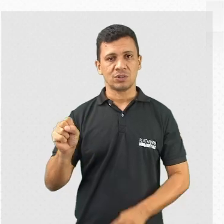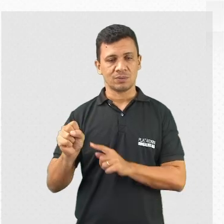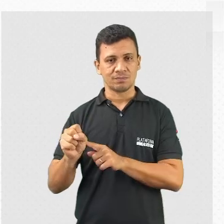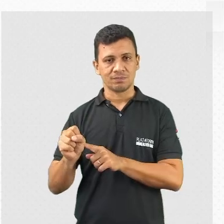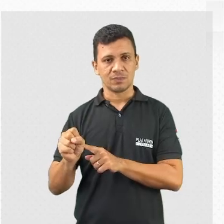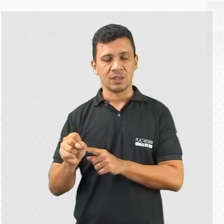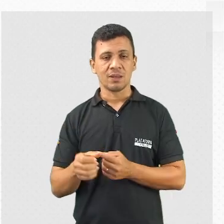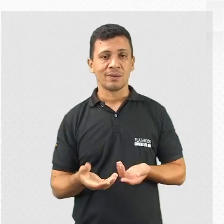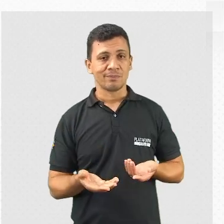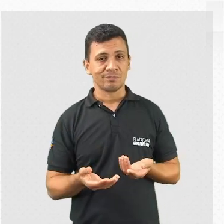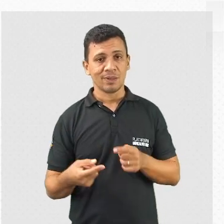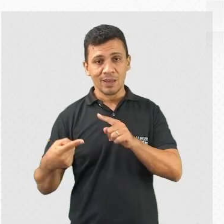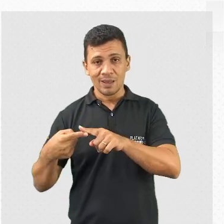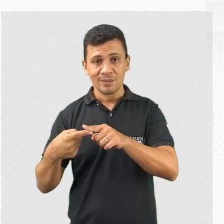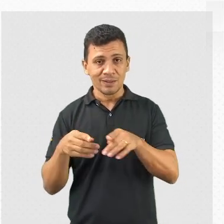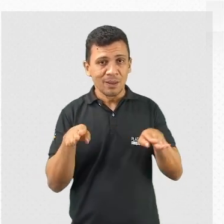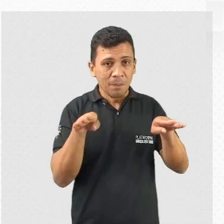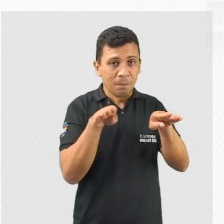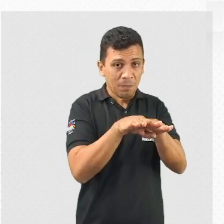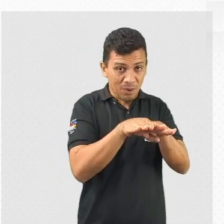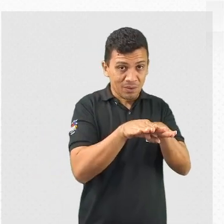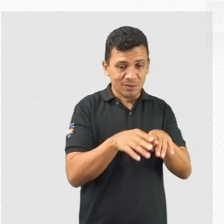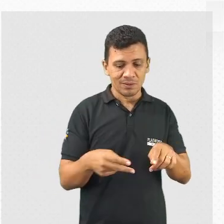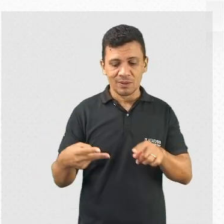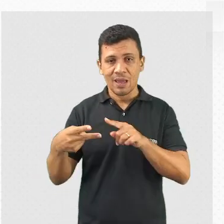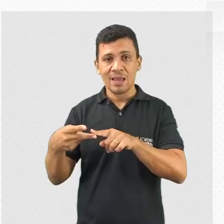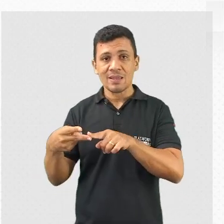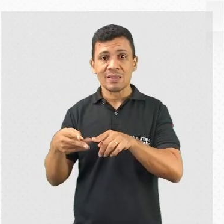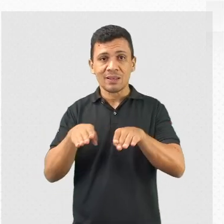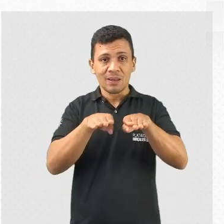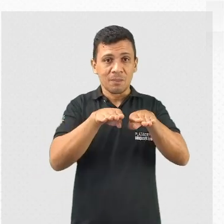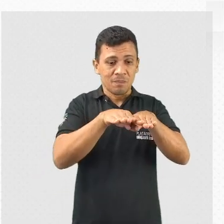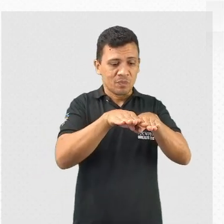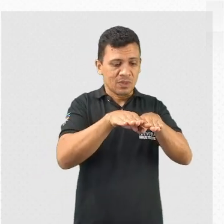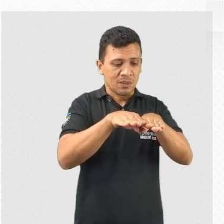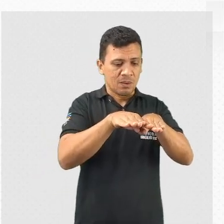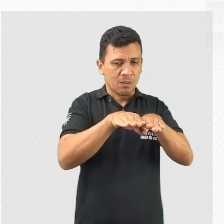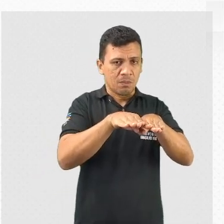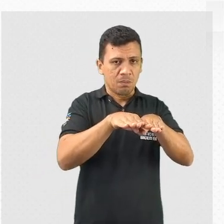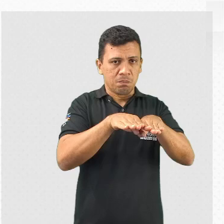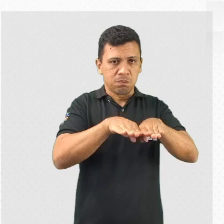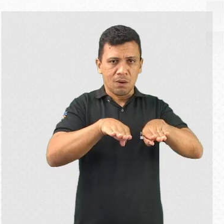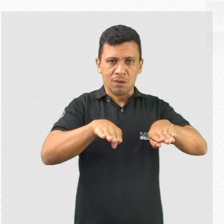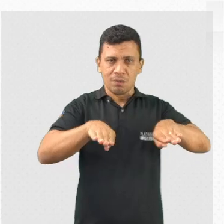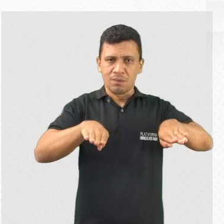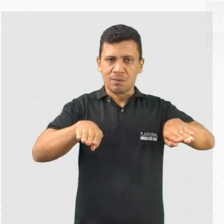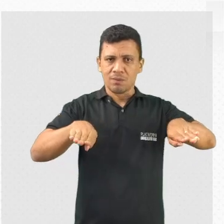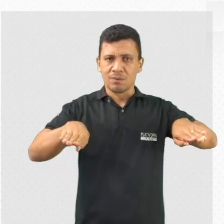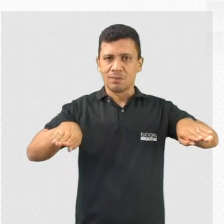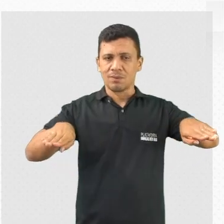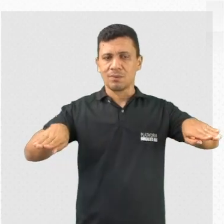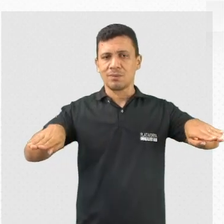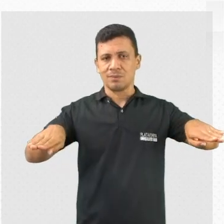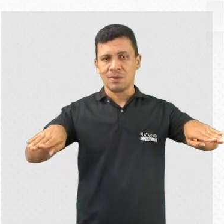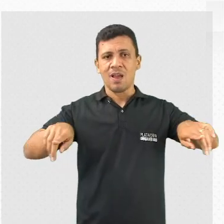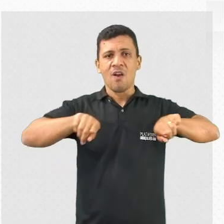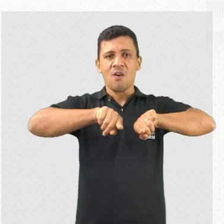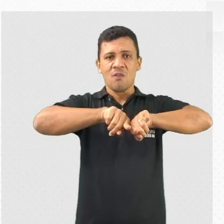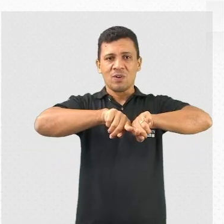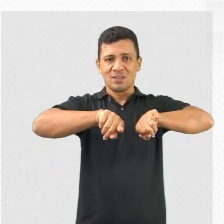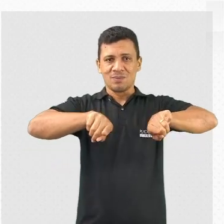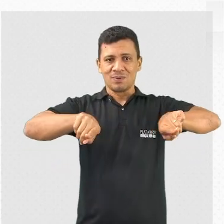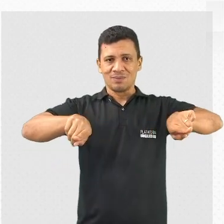convergente converge, se encontra, o divergente, ele, ó, se separa, vão para movimentos opostos. Fazer a setinha